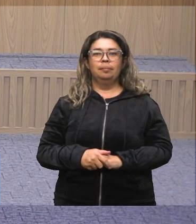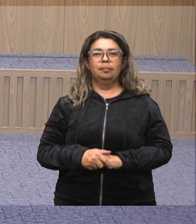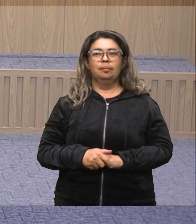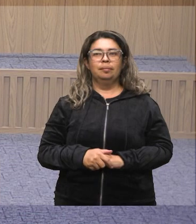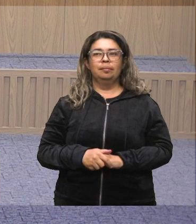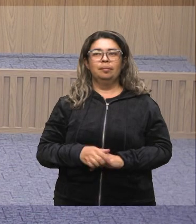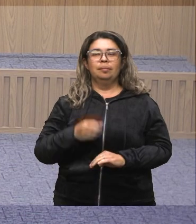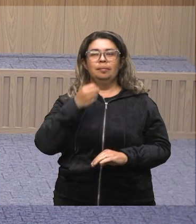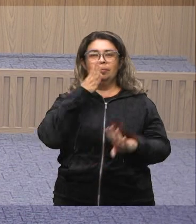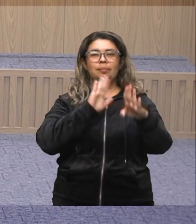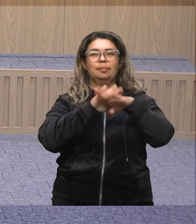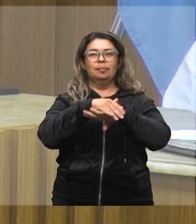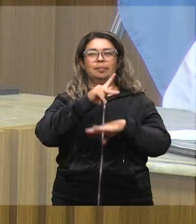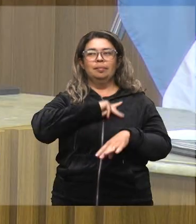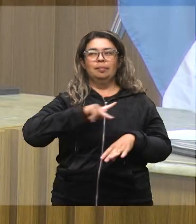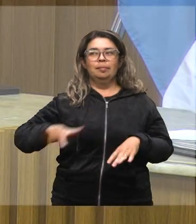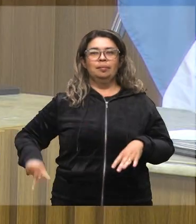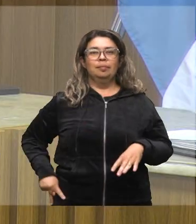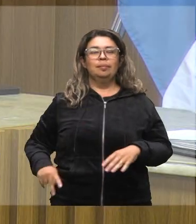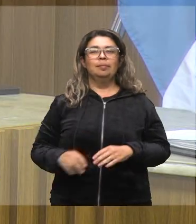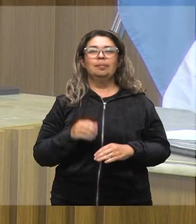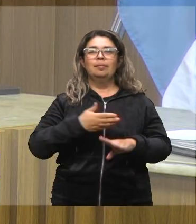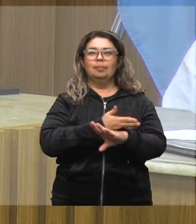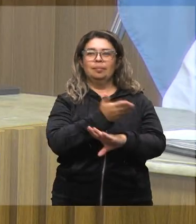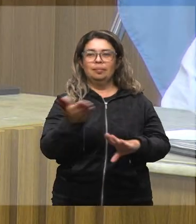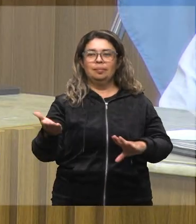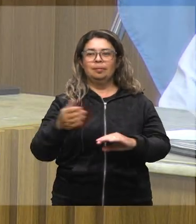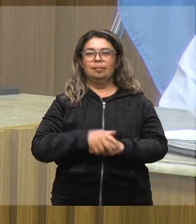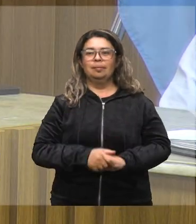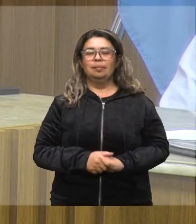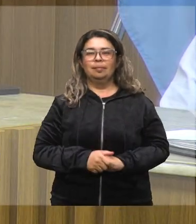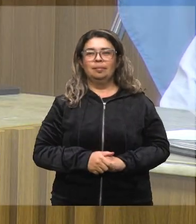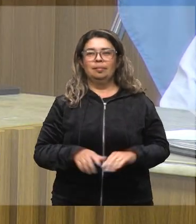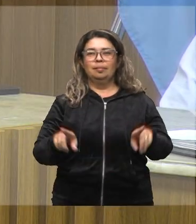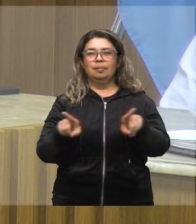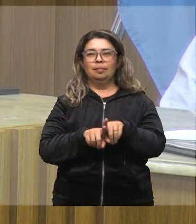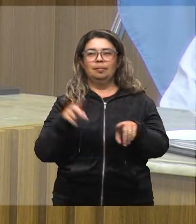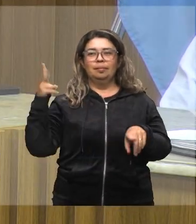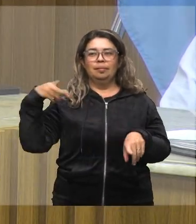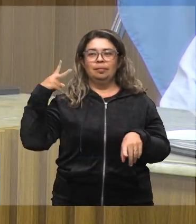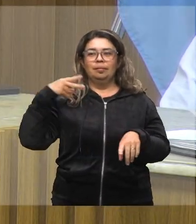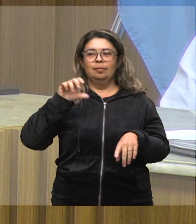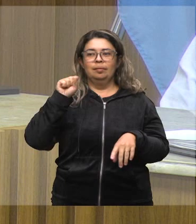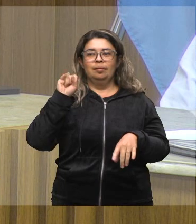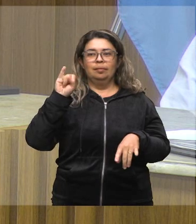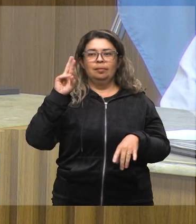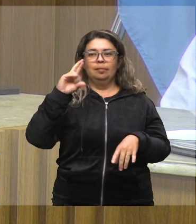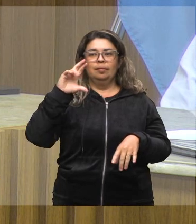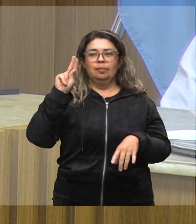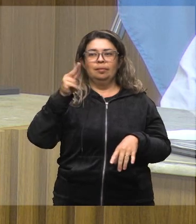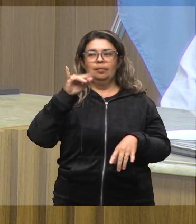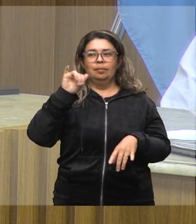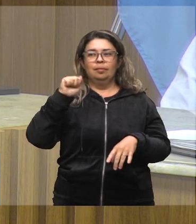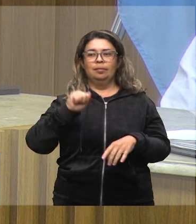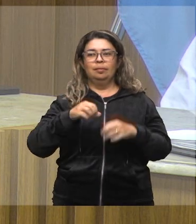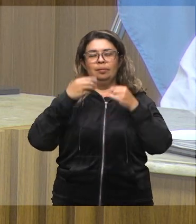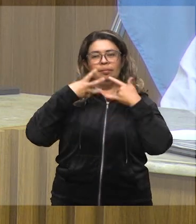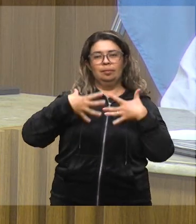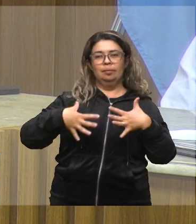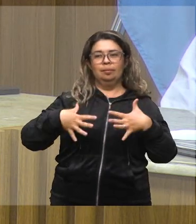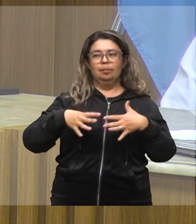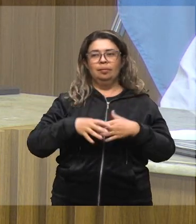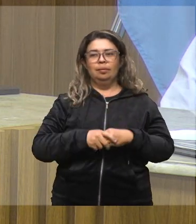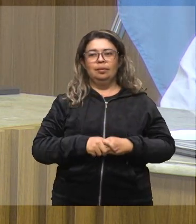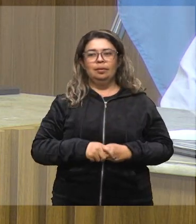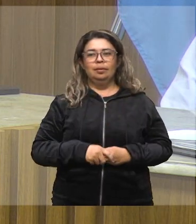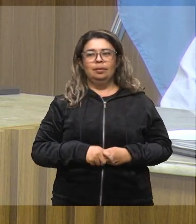Boa noite, senhora presidente, boa noite a todos. Como o vereador Fernando Cirque já disse, já explanou bem sobre